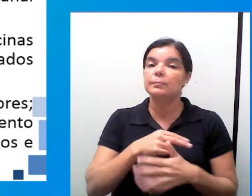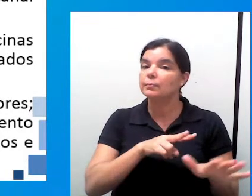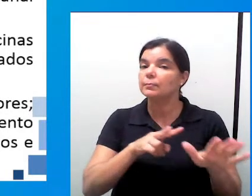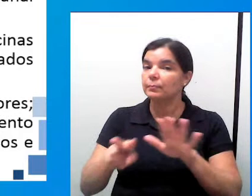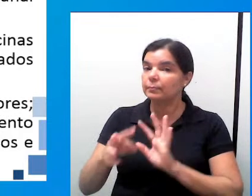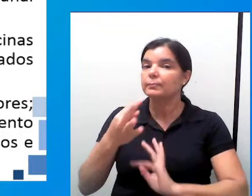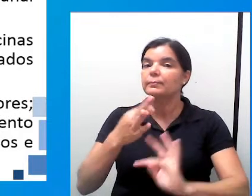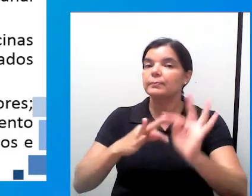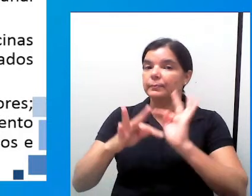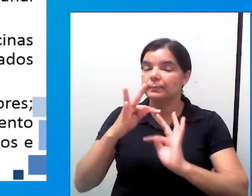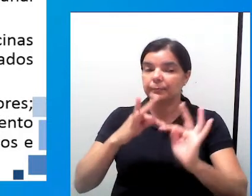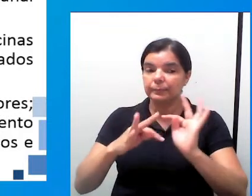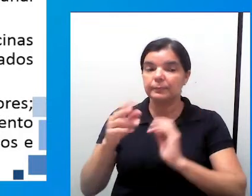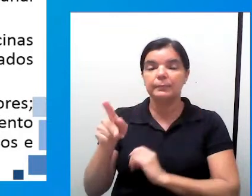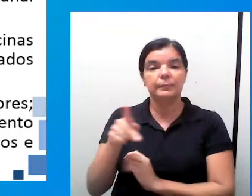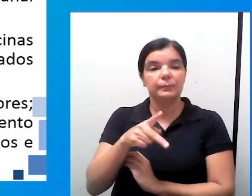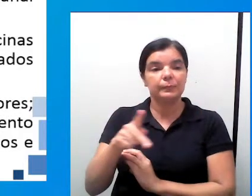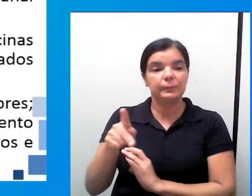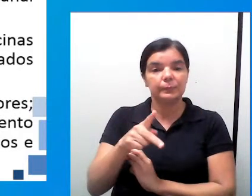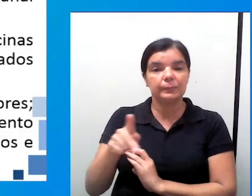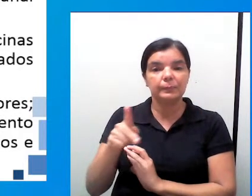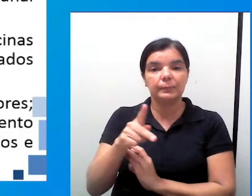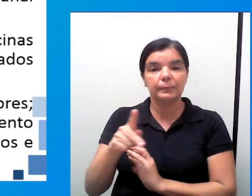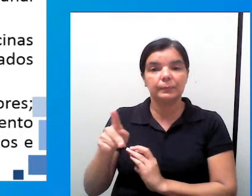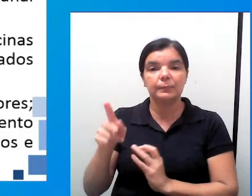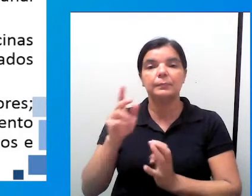luva para a gente